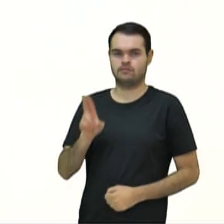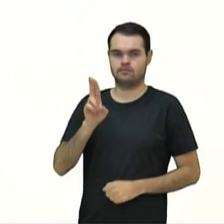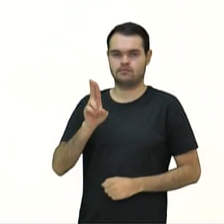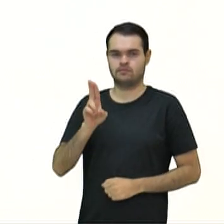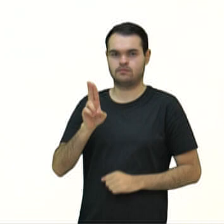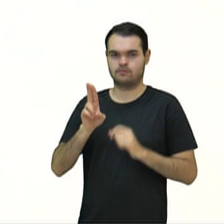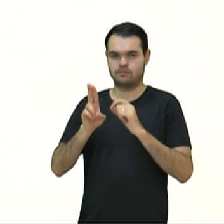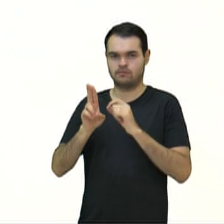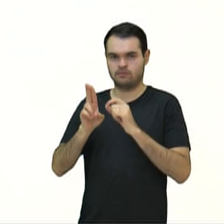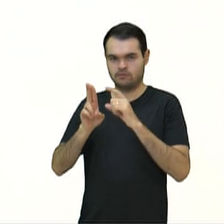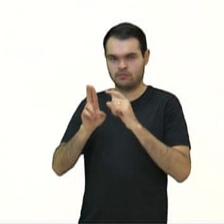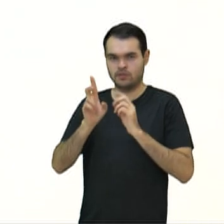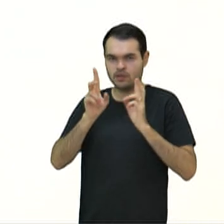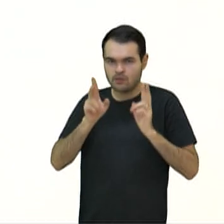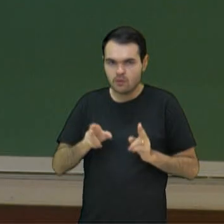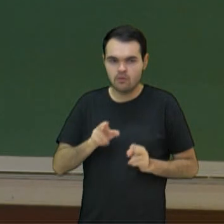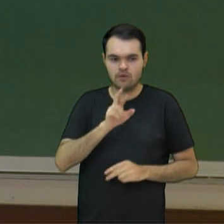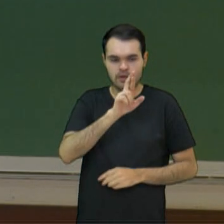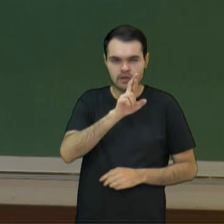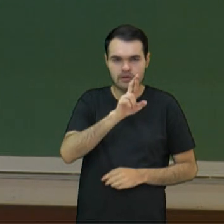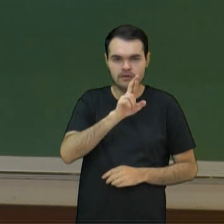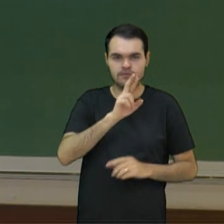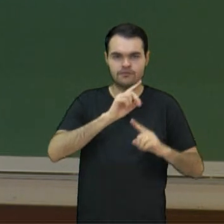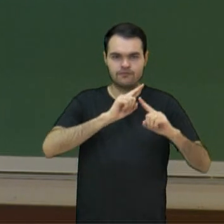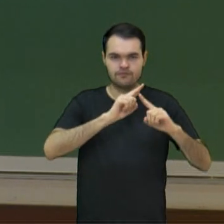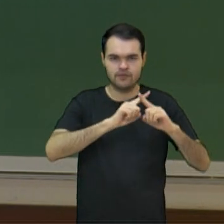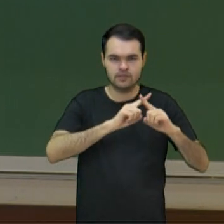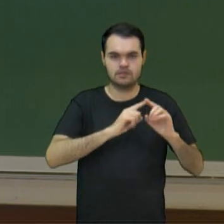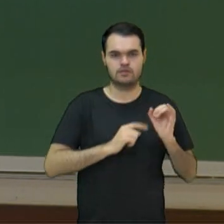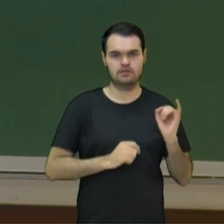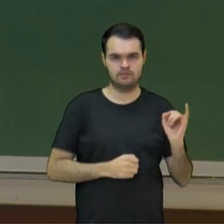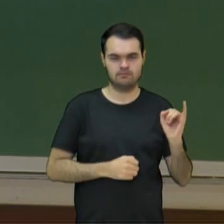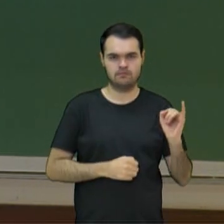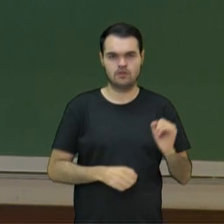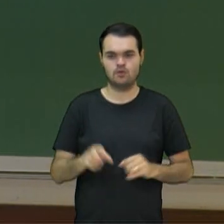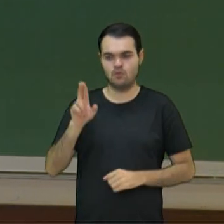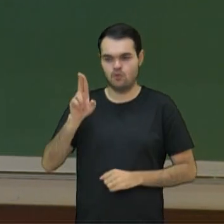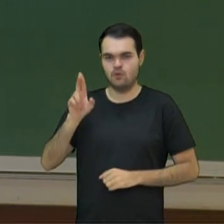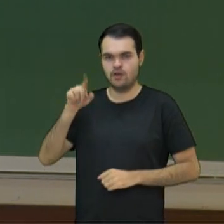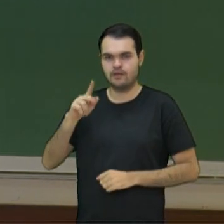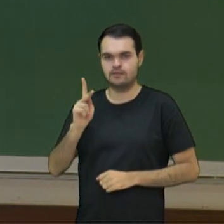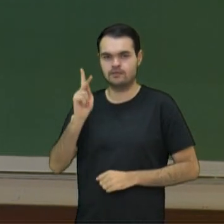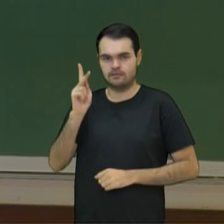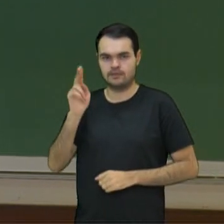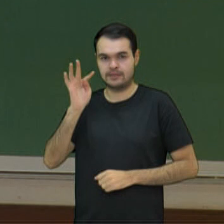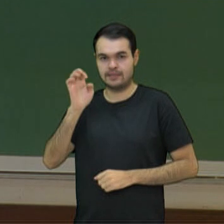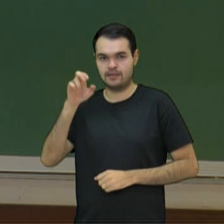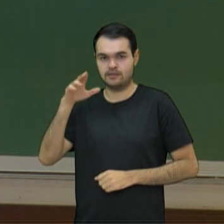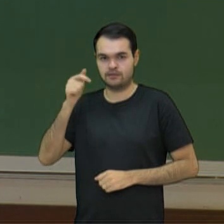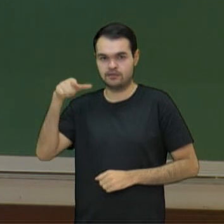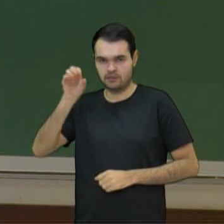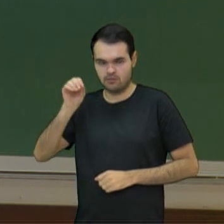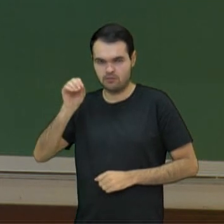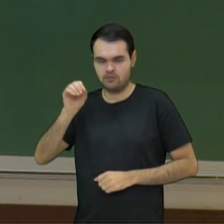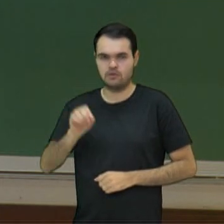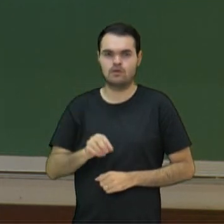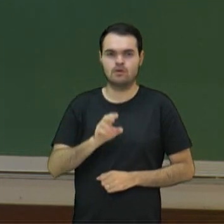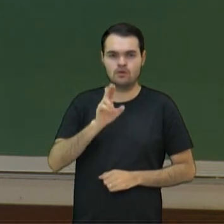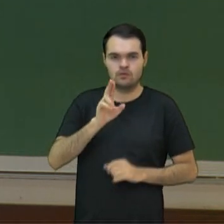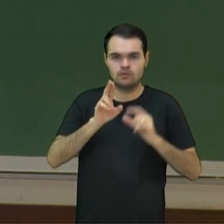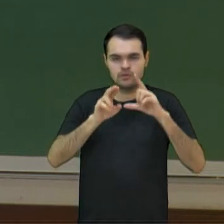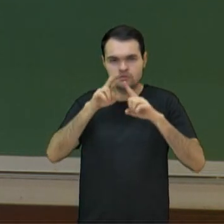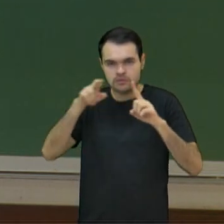igual a R vezes I. U é a tensão, R é a resistência e I é a